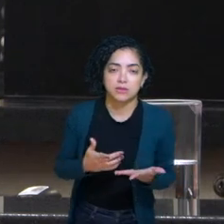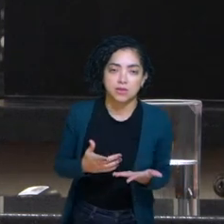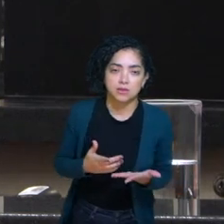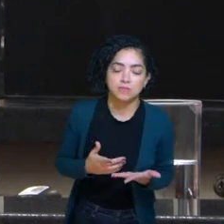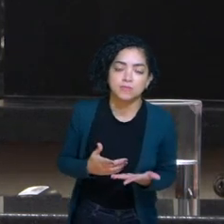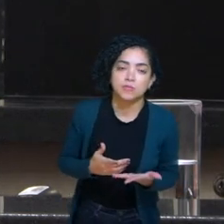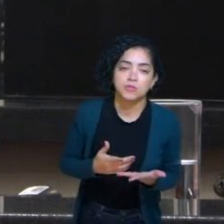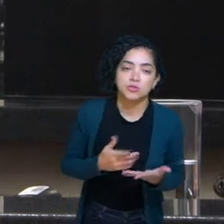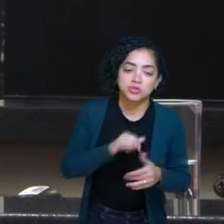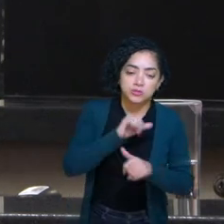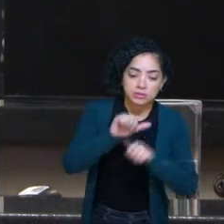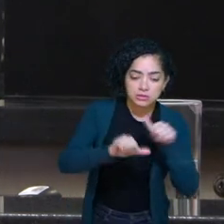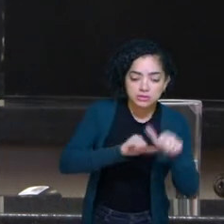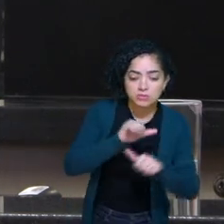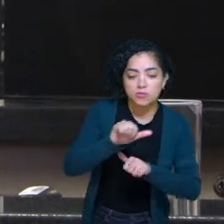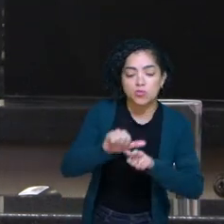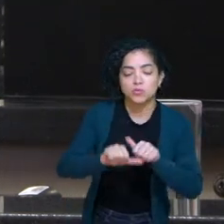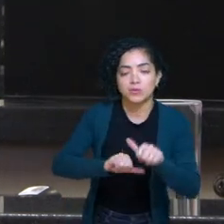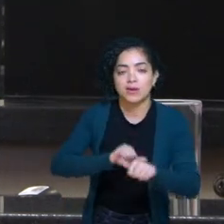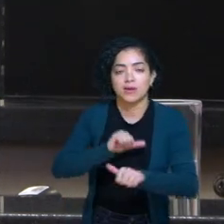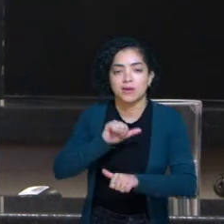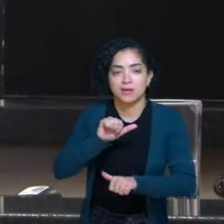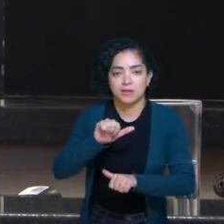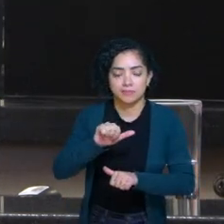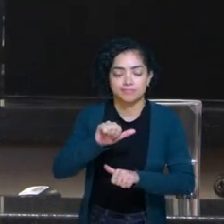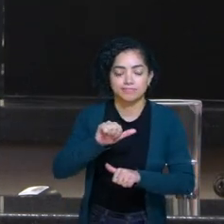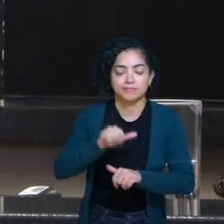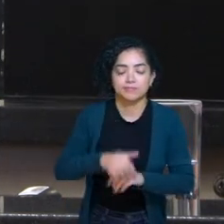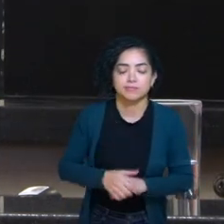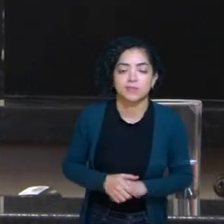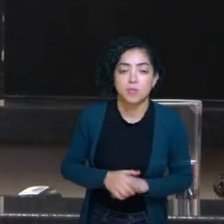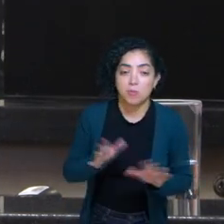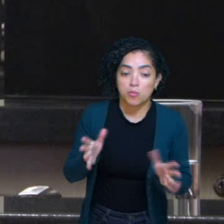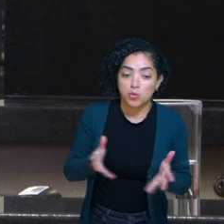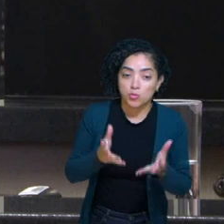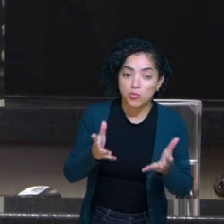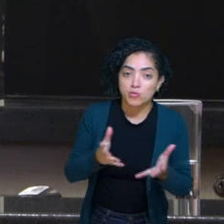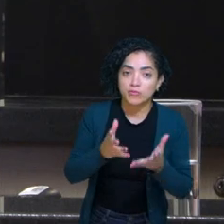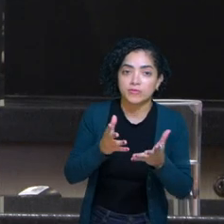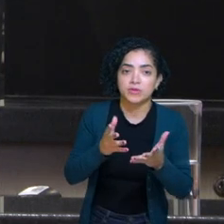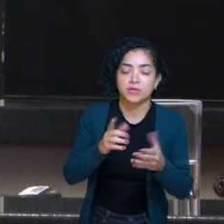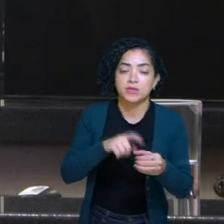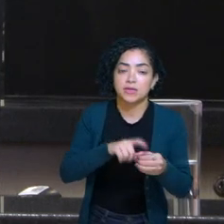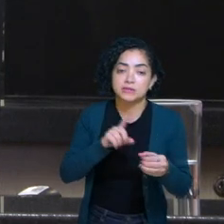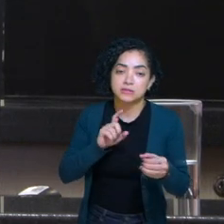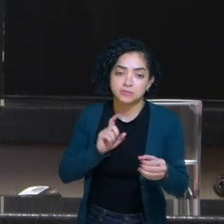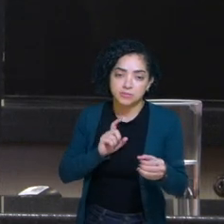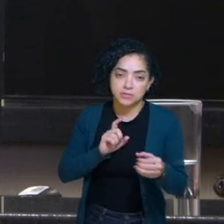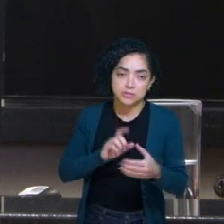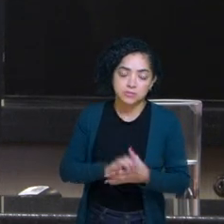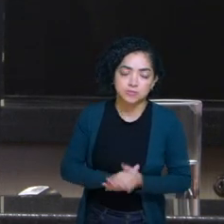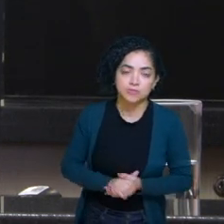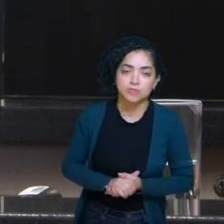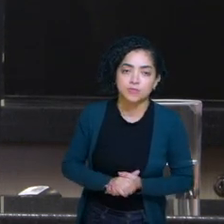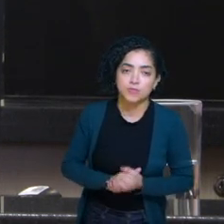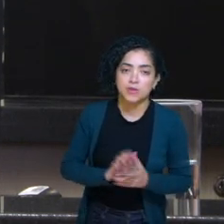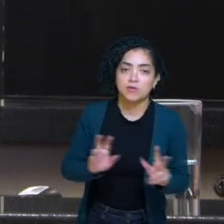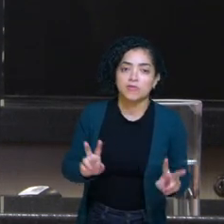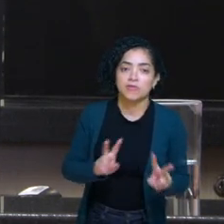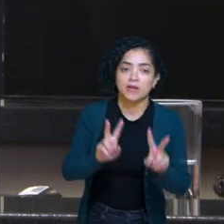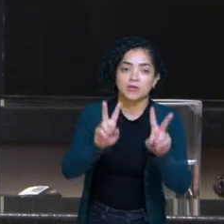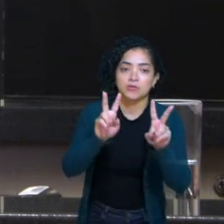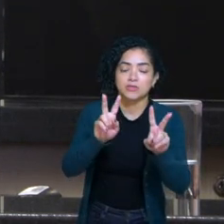de transformar de mudar né de promover emancipação valorização do